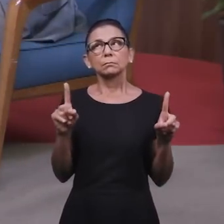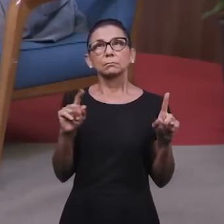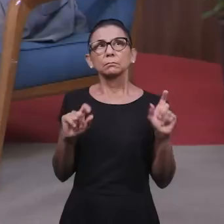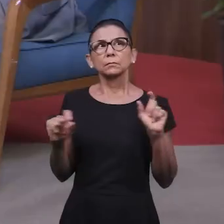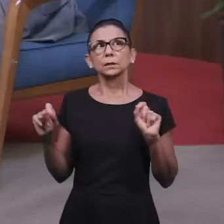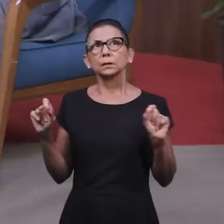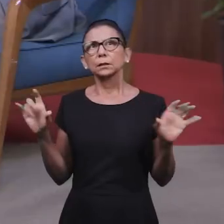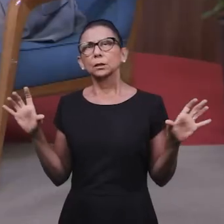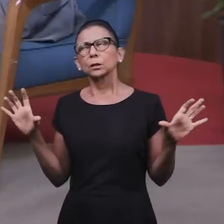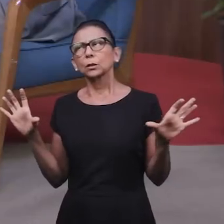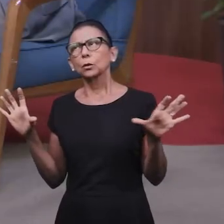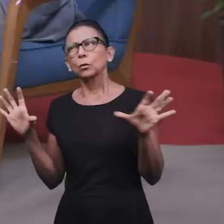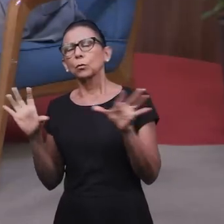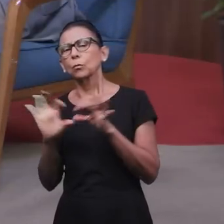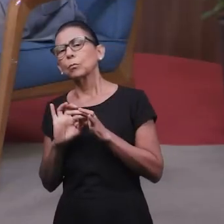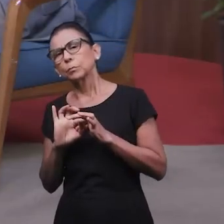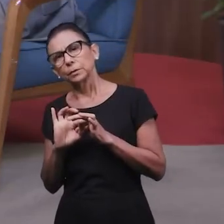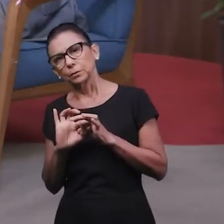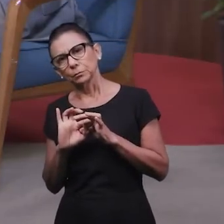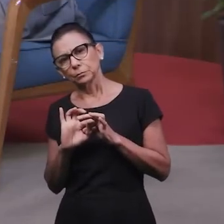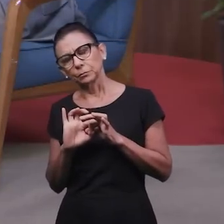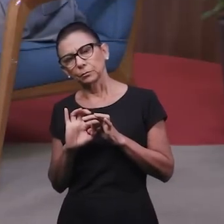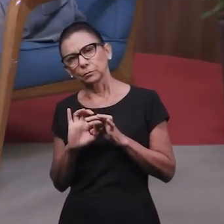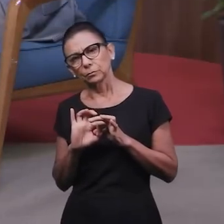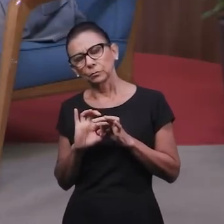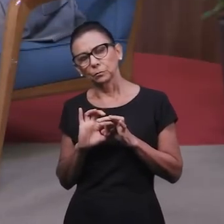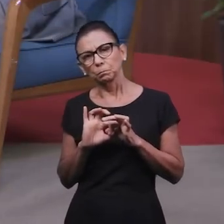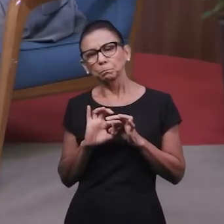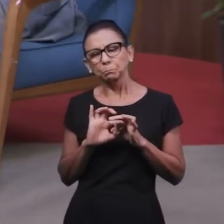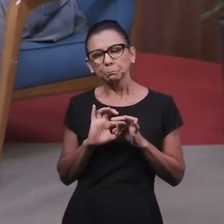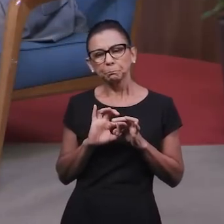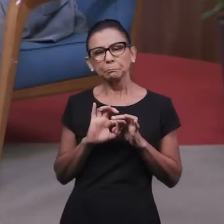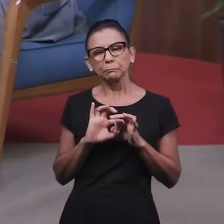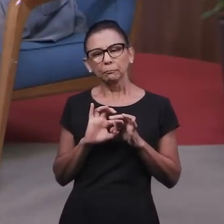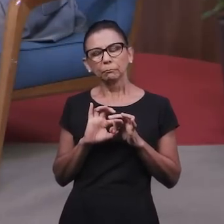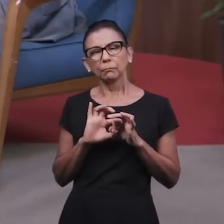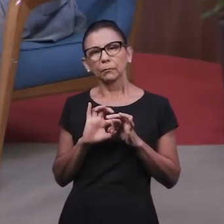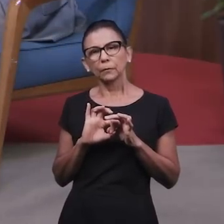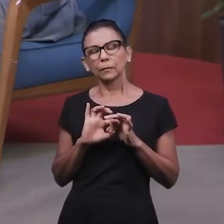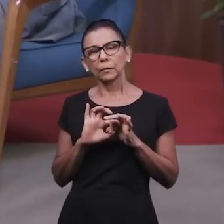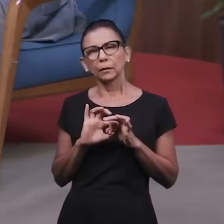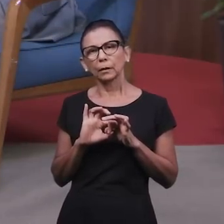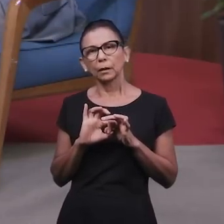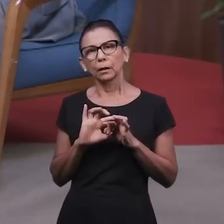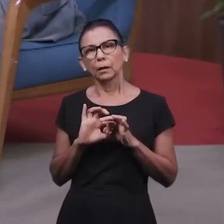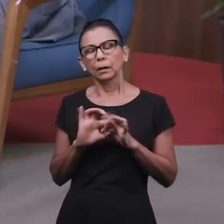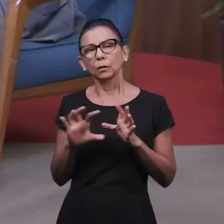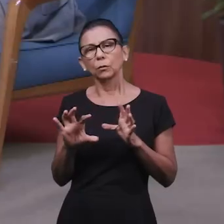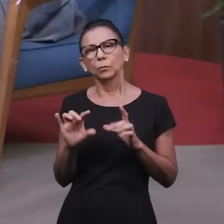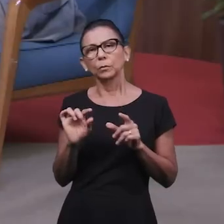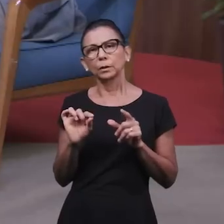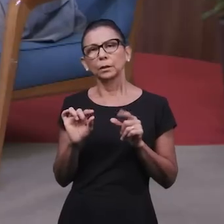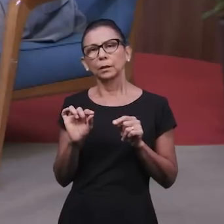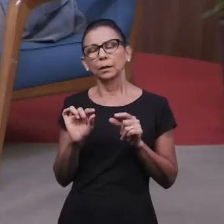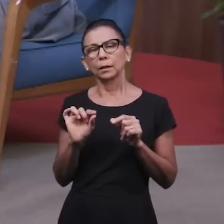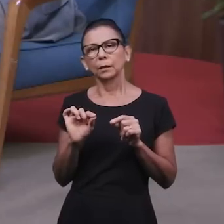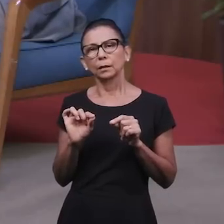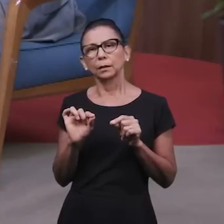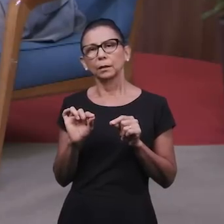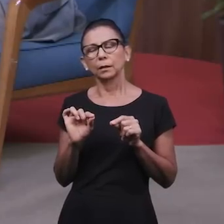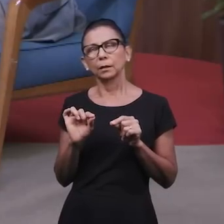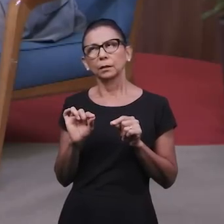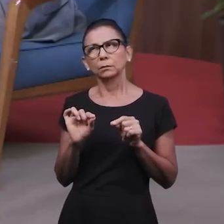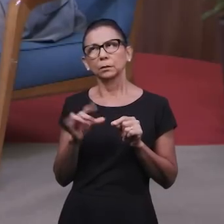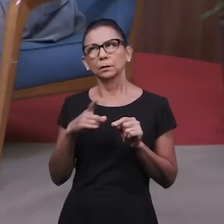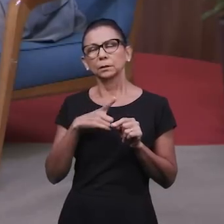comunhão, ela não apenas nos dá a bênção, como se isso já não